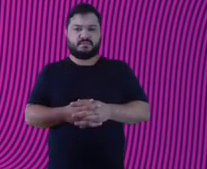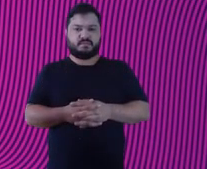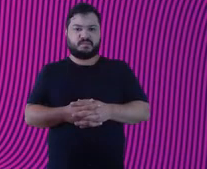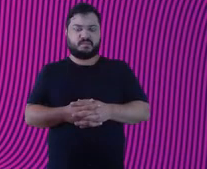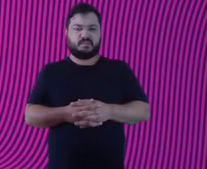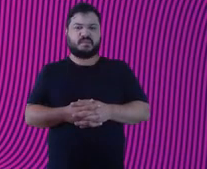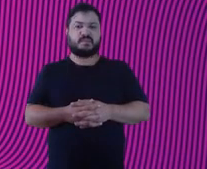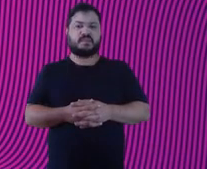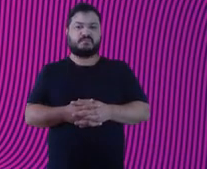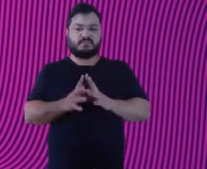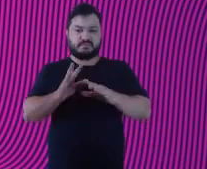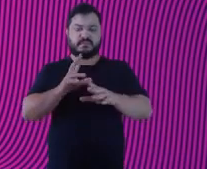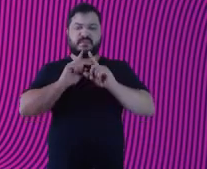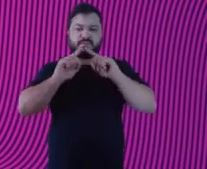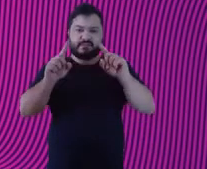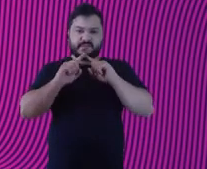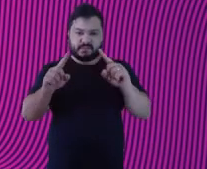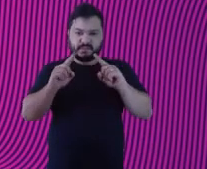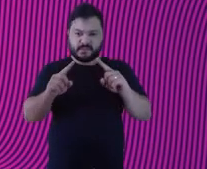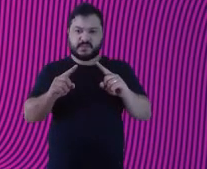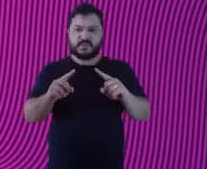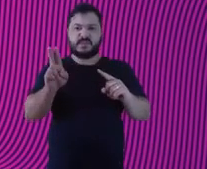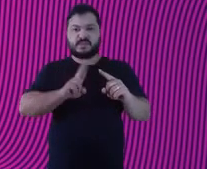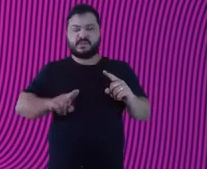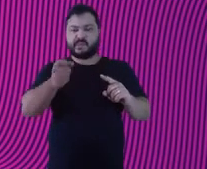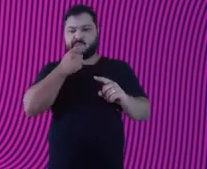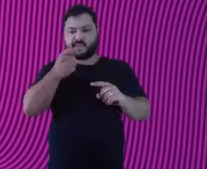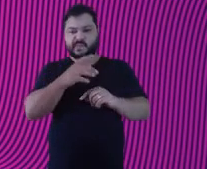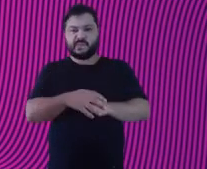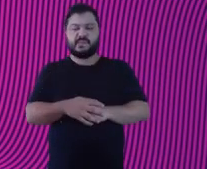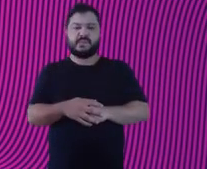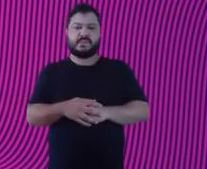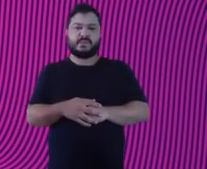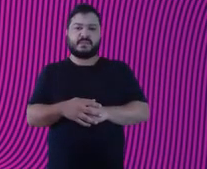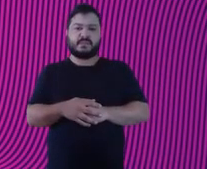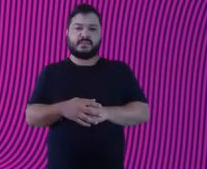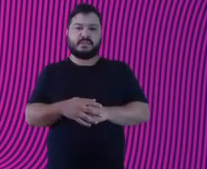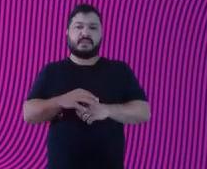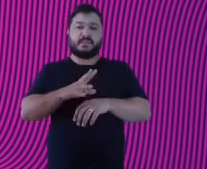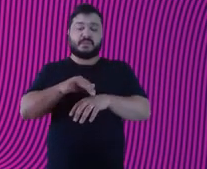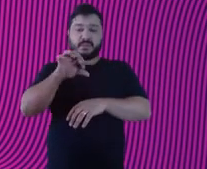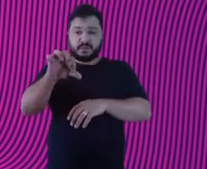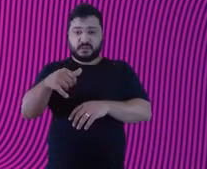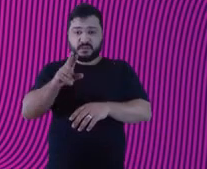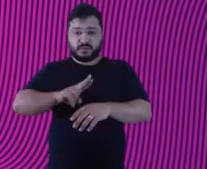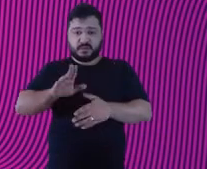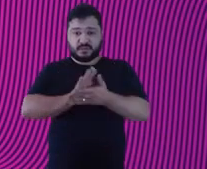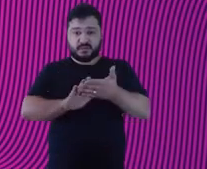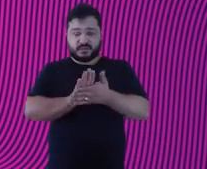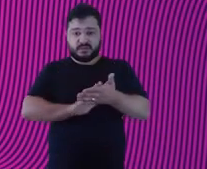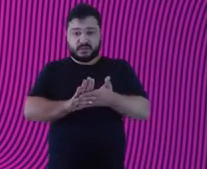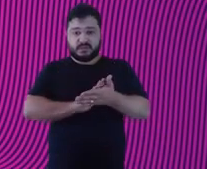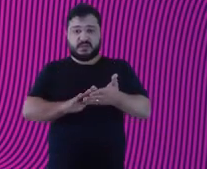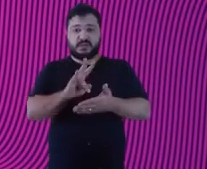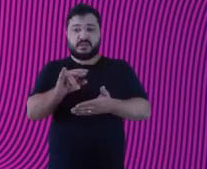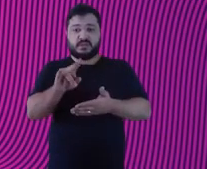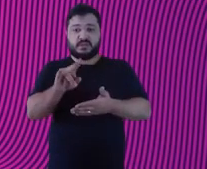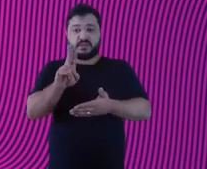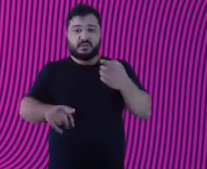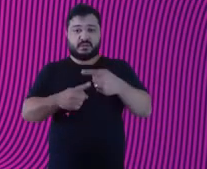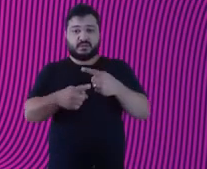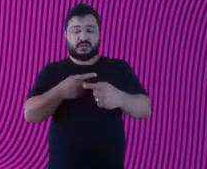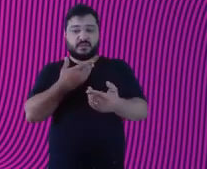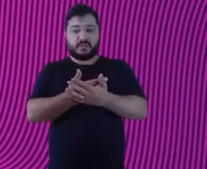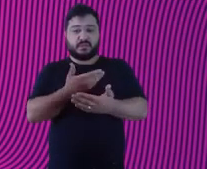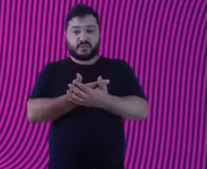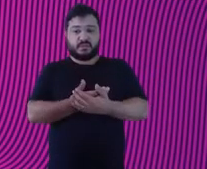doente reclama de usar um remédio cronicamente. Você vem com um doente de 9 anos sem usar nada, vai falar para ele que agora ele vai usar porque a gente estudou e